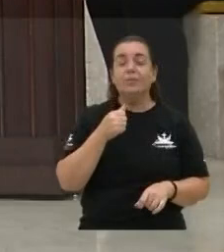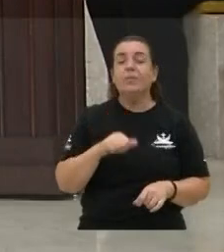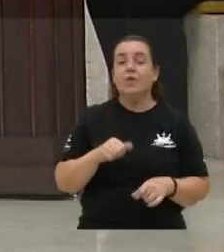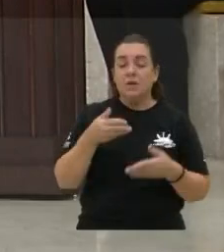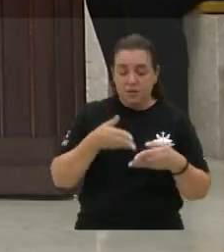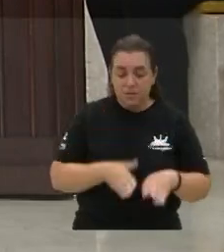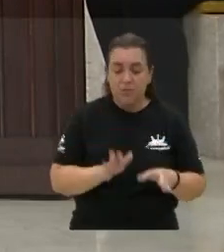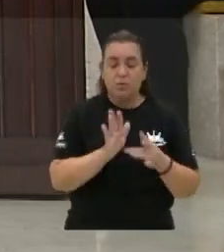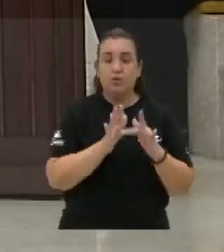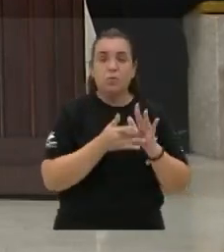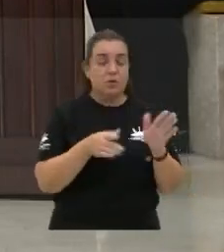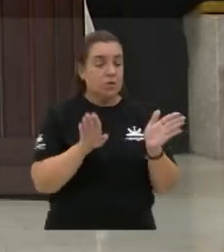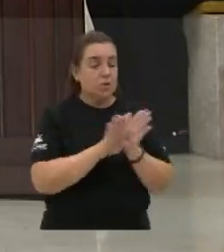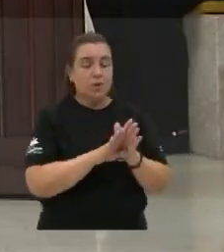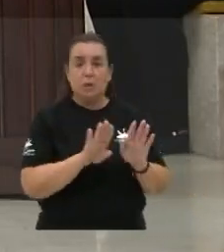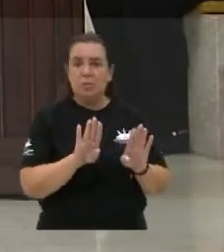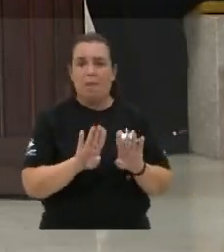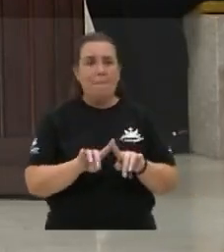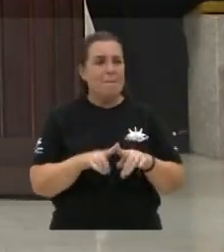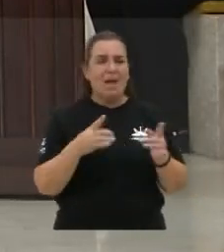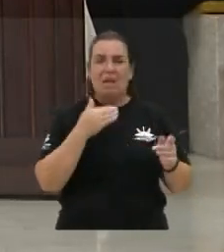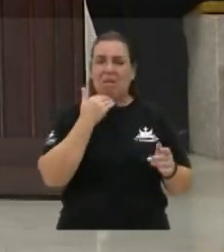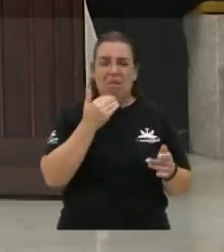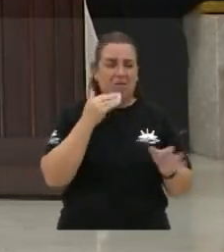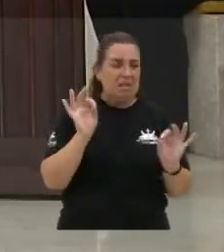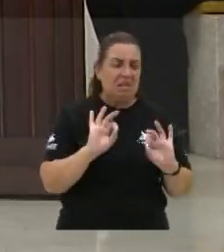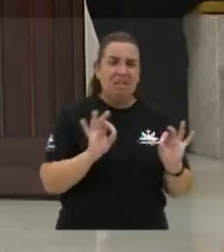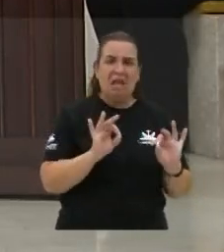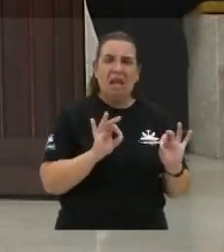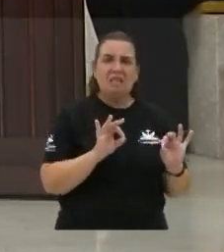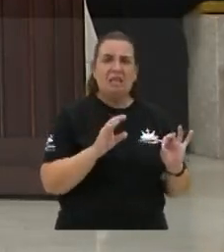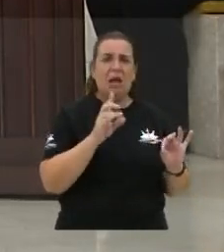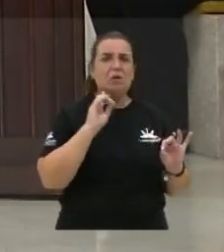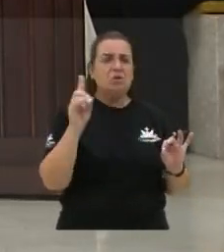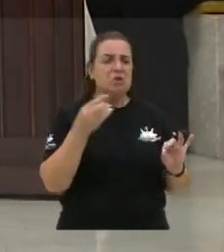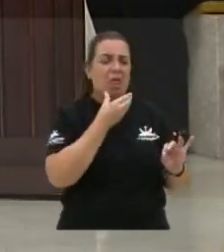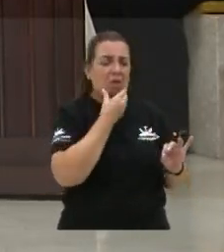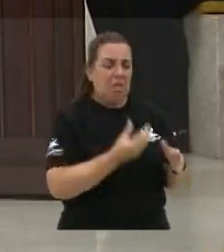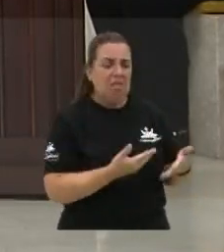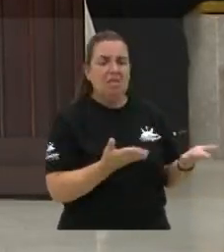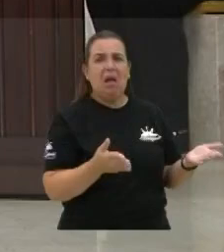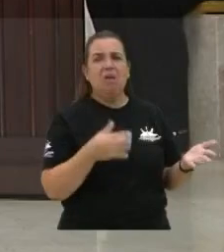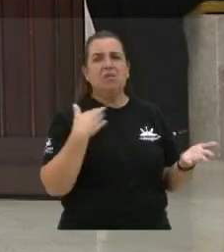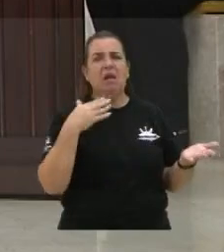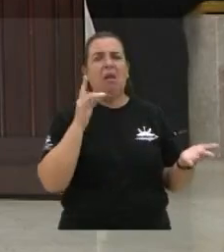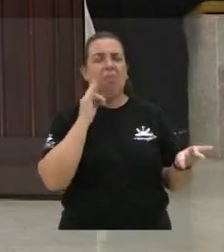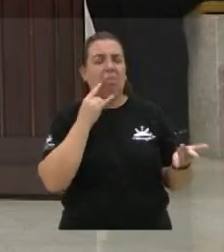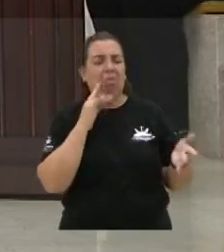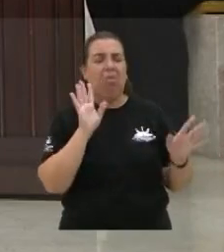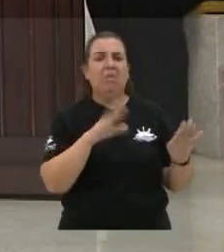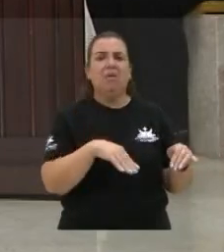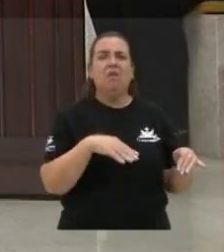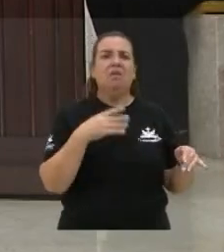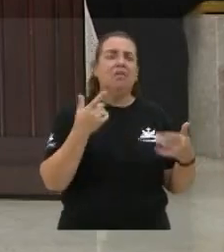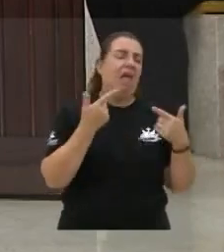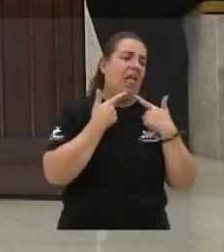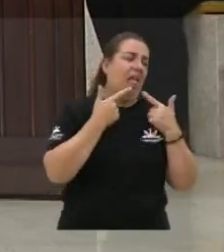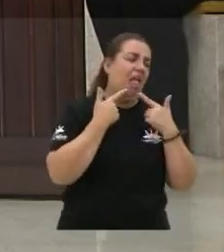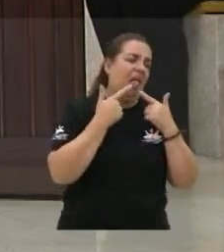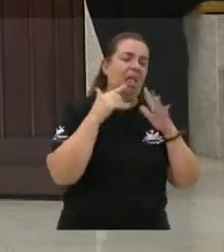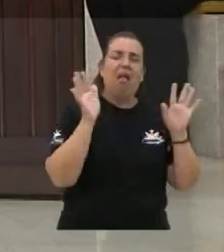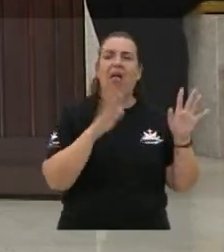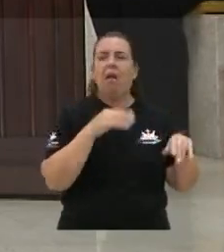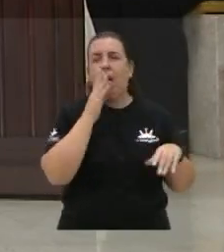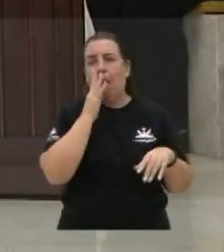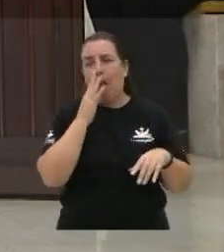chegando, é verdade, mas de nada adianta, dia do Natal, desculpe falar um português rasgado, toma umas cachaçinhas lá, fica todo mundo rindo, todo